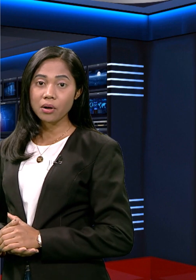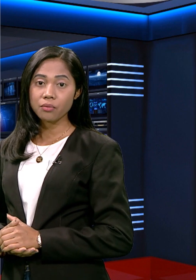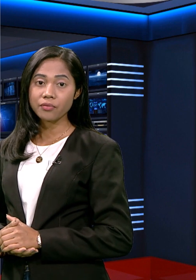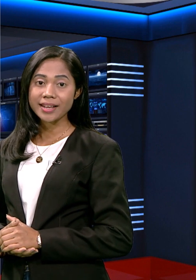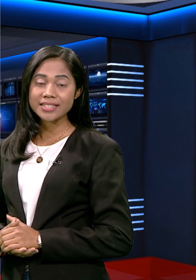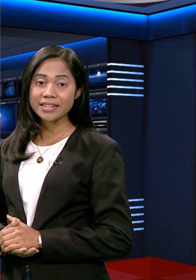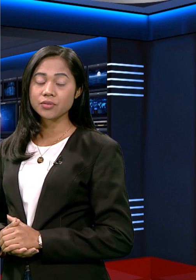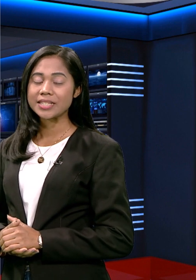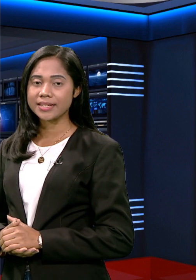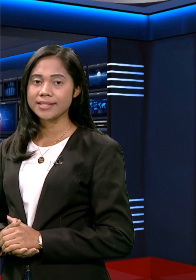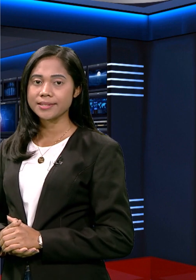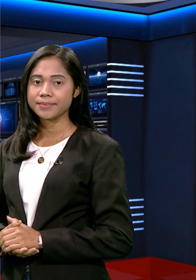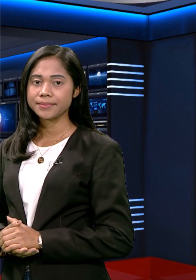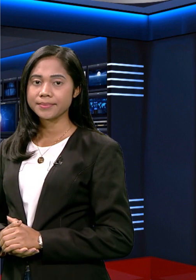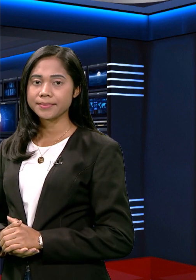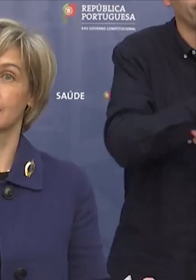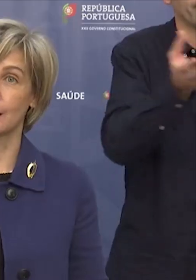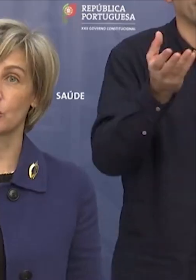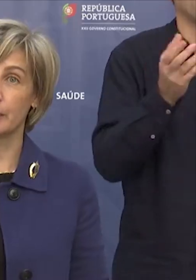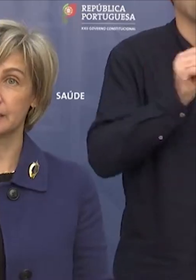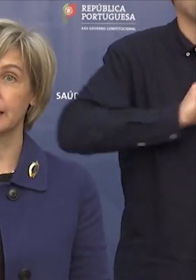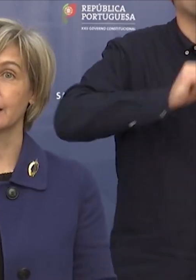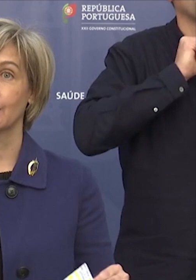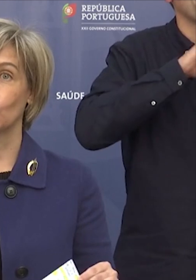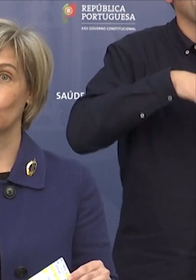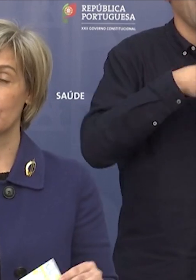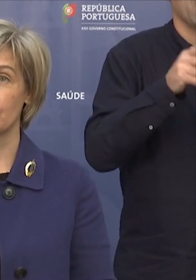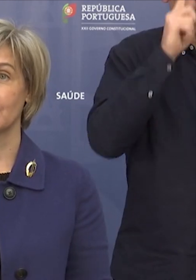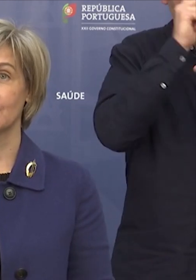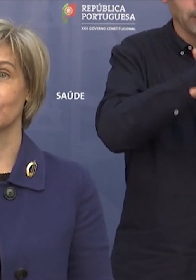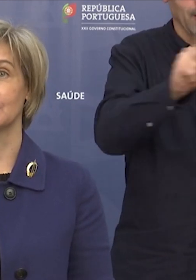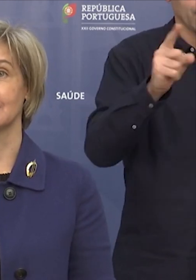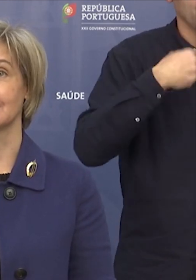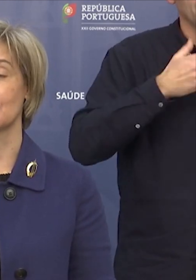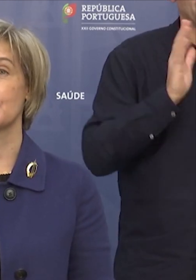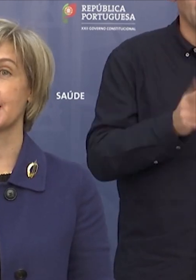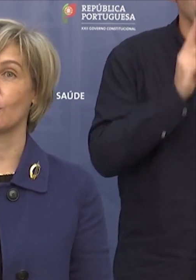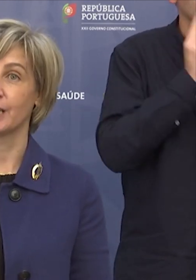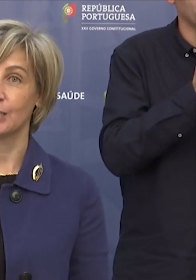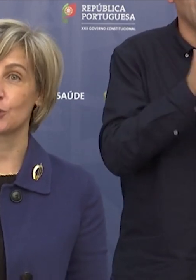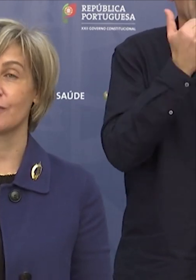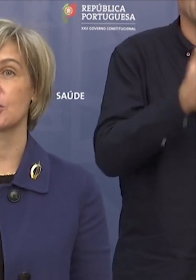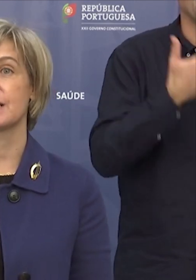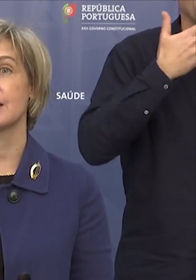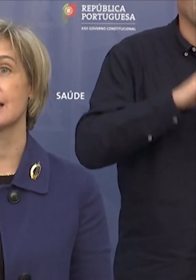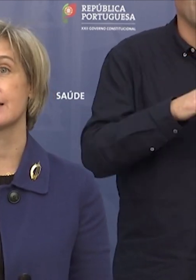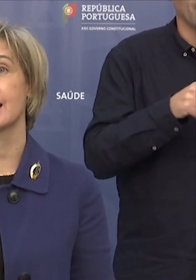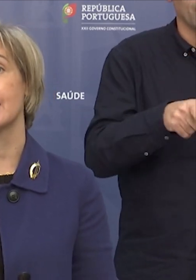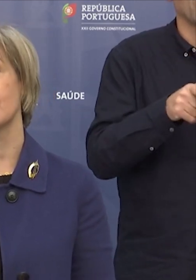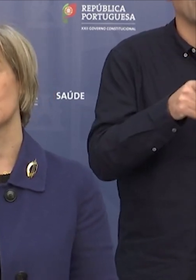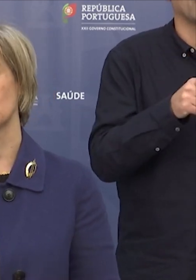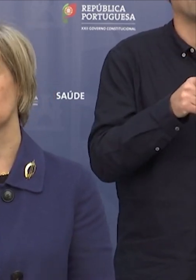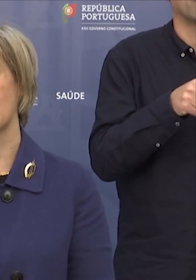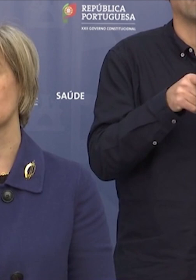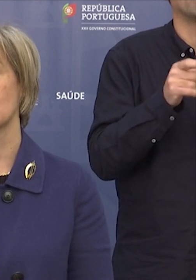reiterou a confiança nas vacinas. Temos que manter o risco efetivo de transmissão e os níveis de incidência